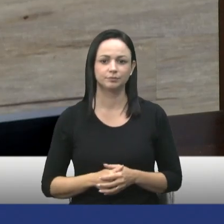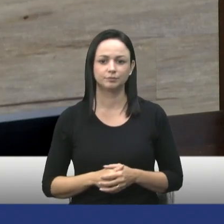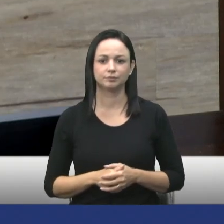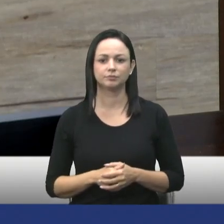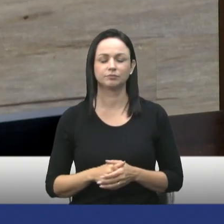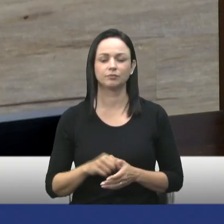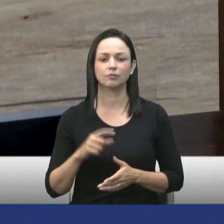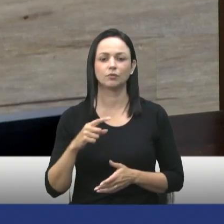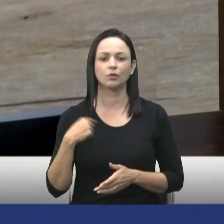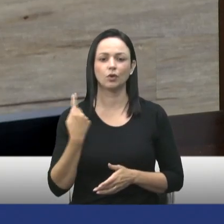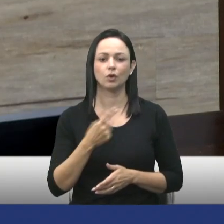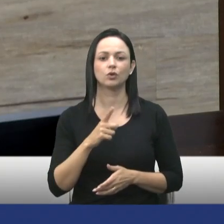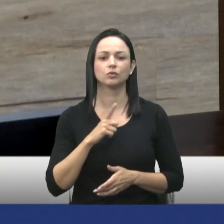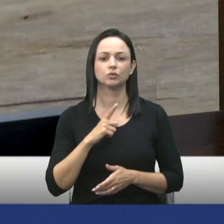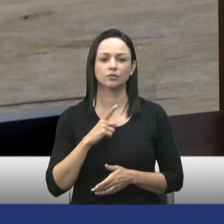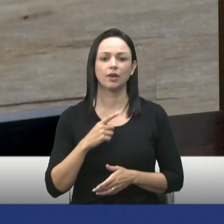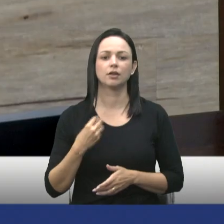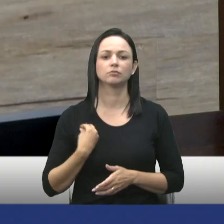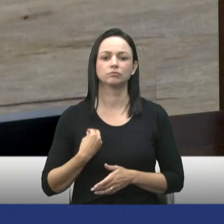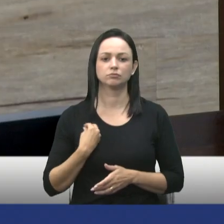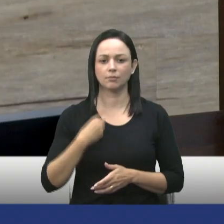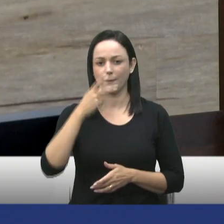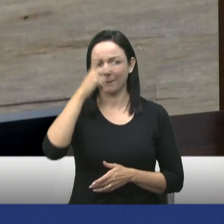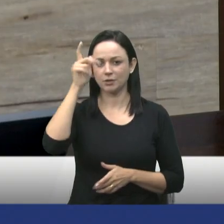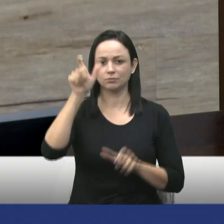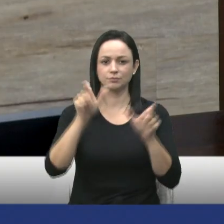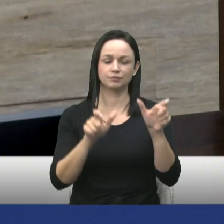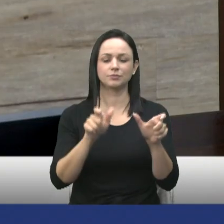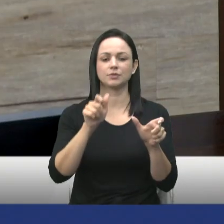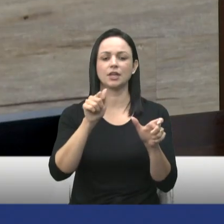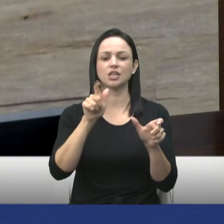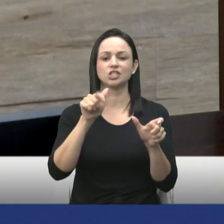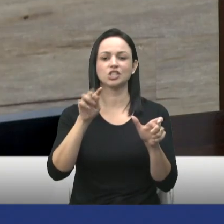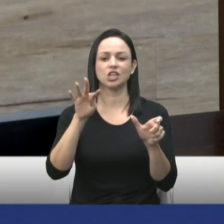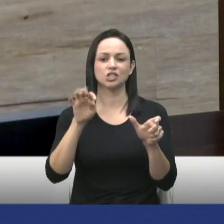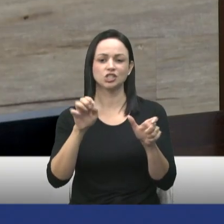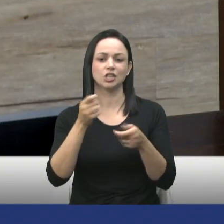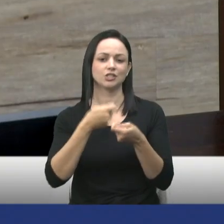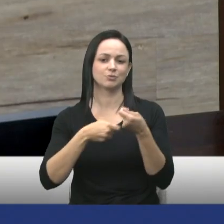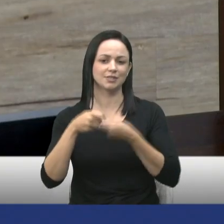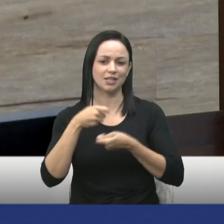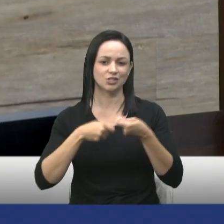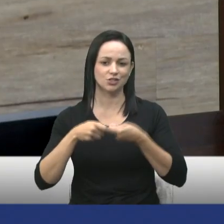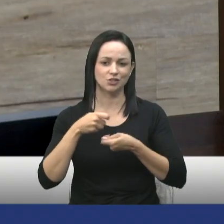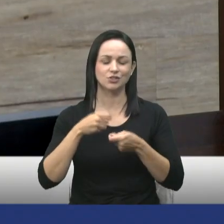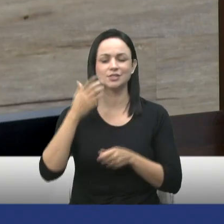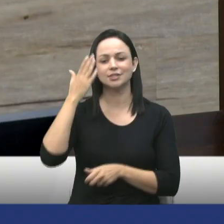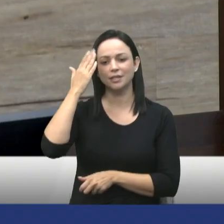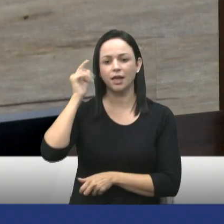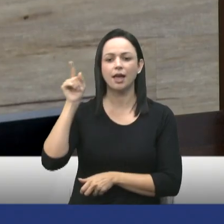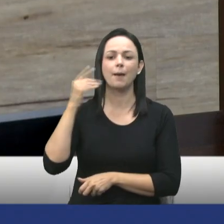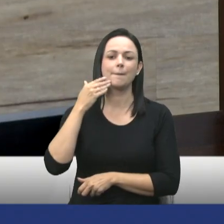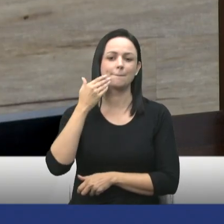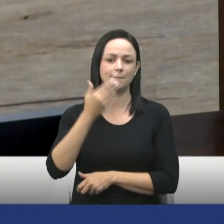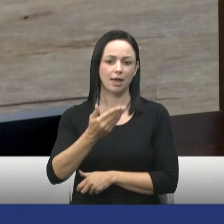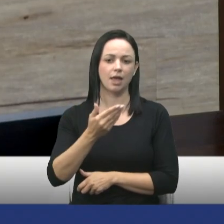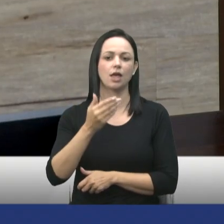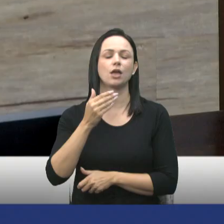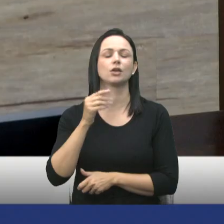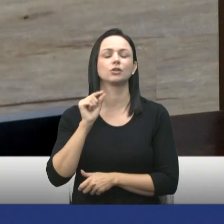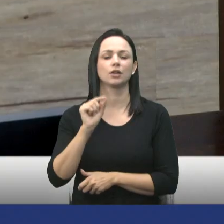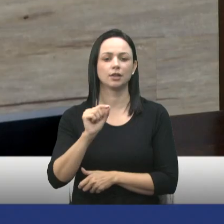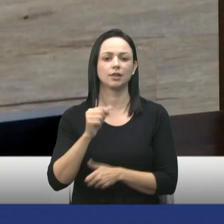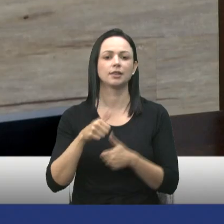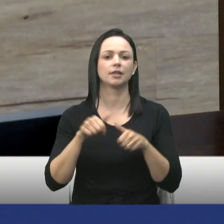nós tivemos a presença dos agentes administrativos. Sabemos da reivindicação, vamos estar aqui